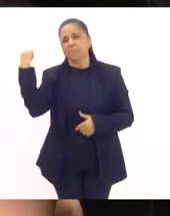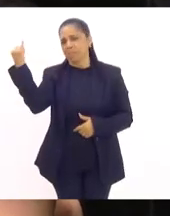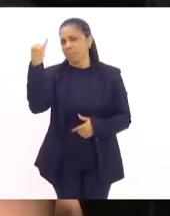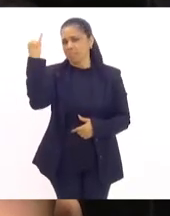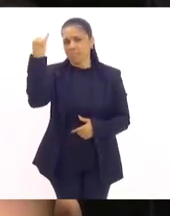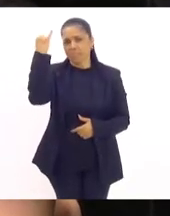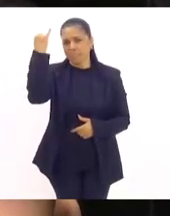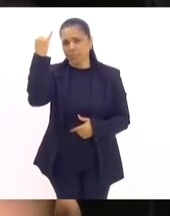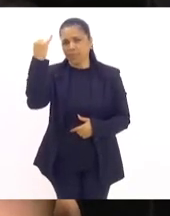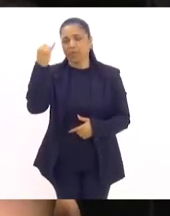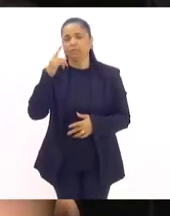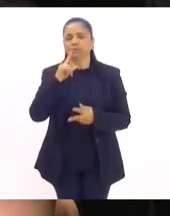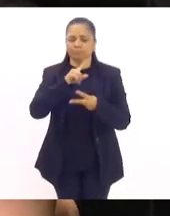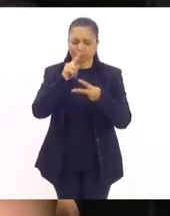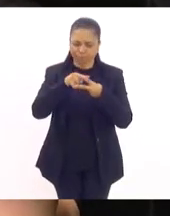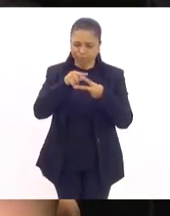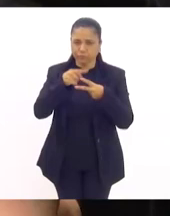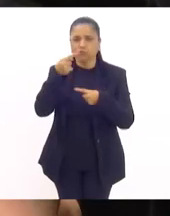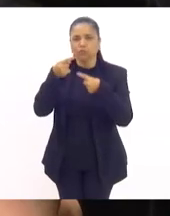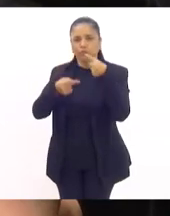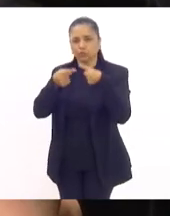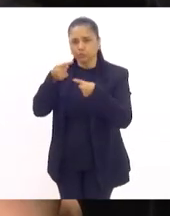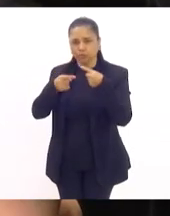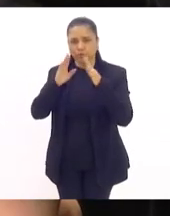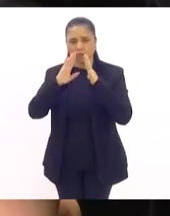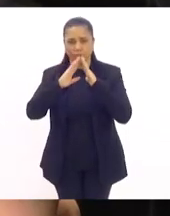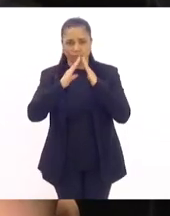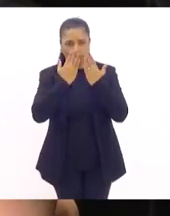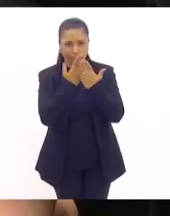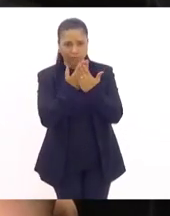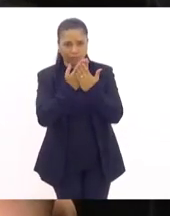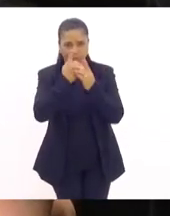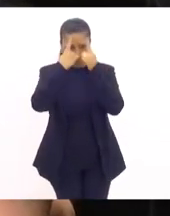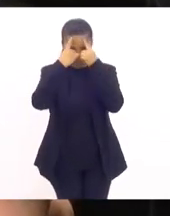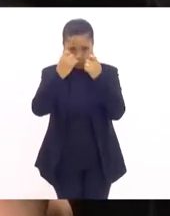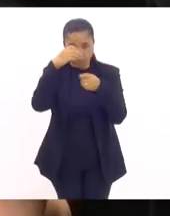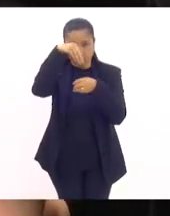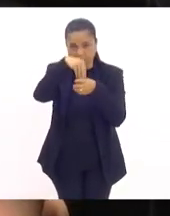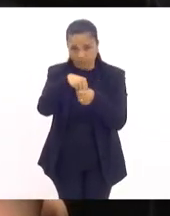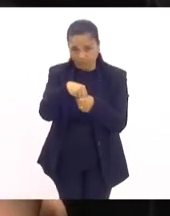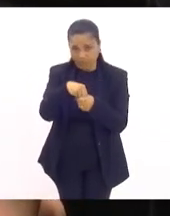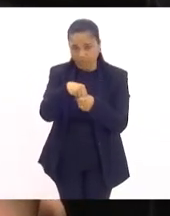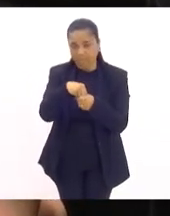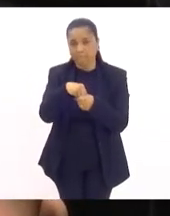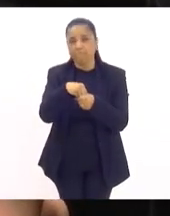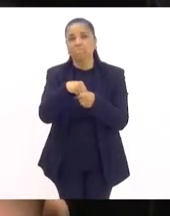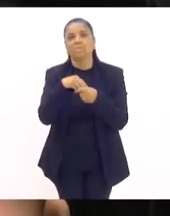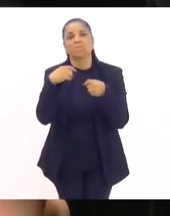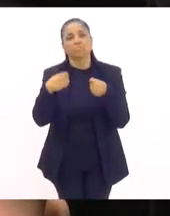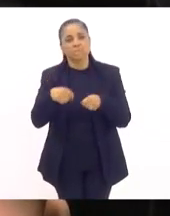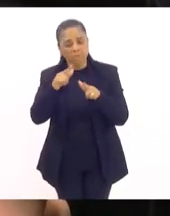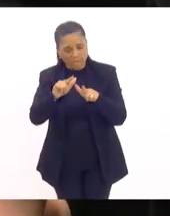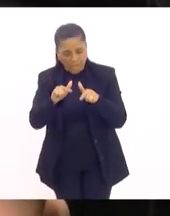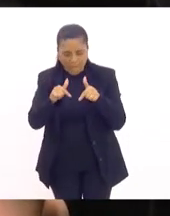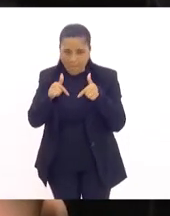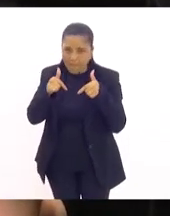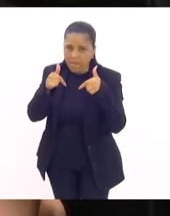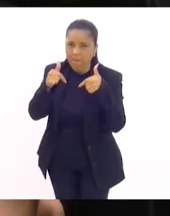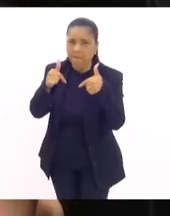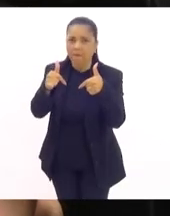discussão das violências nas escolas, que nós aqui dizemos que precisamos avançar para que tenhamos